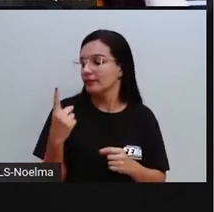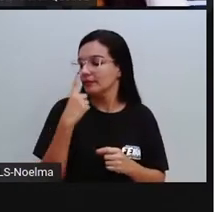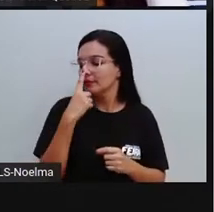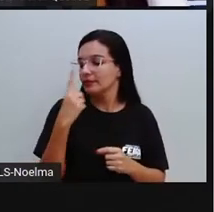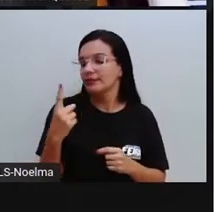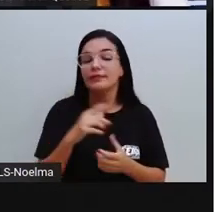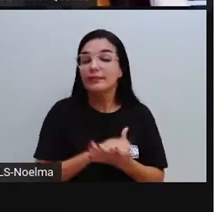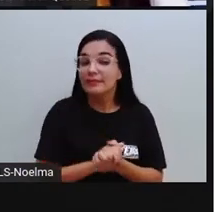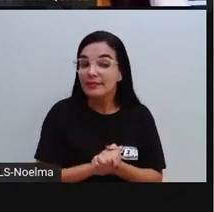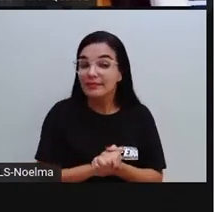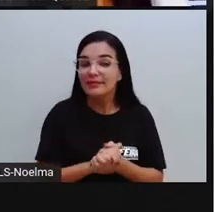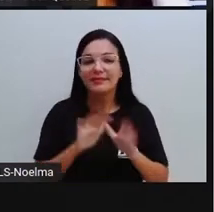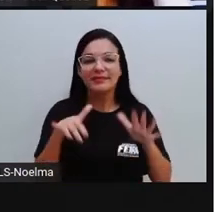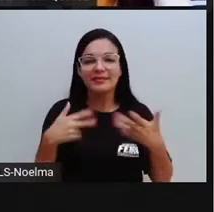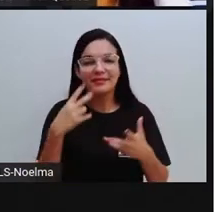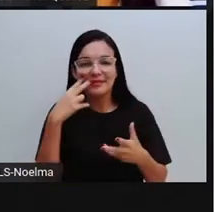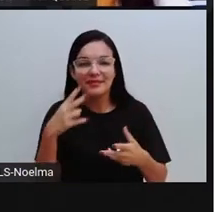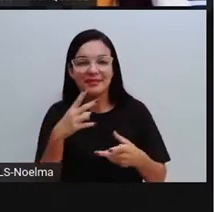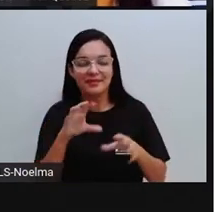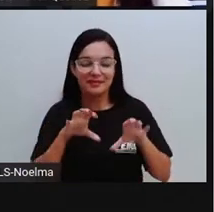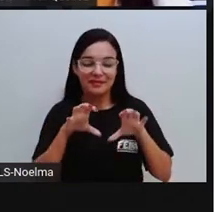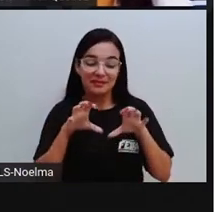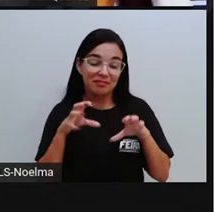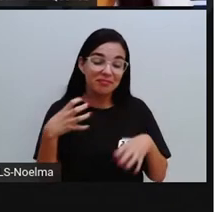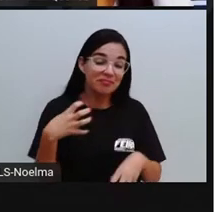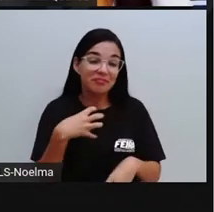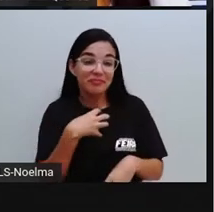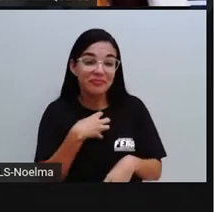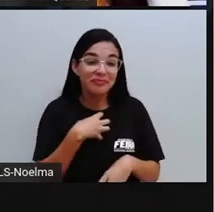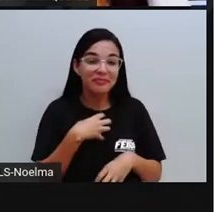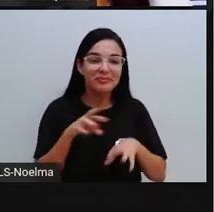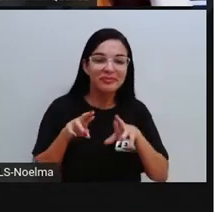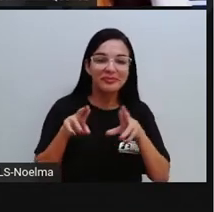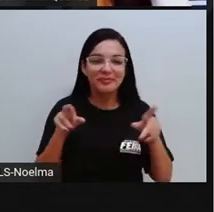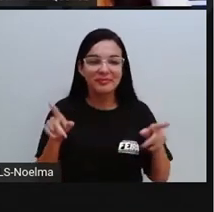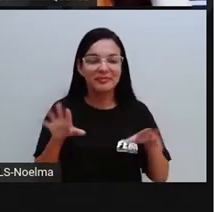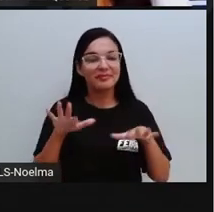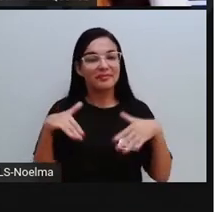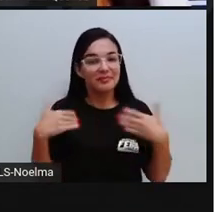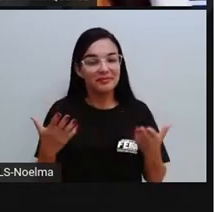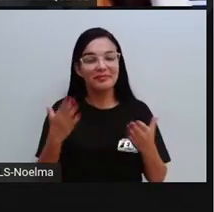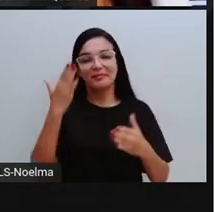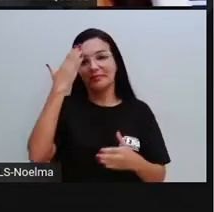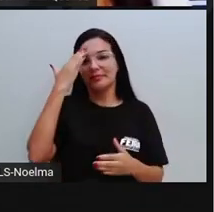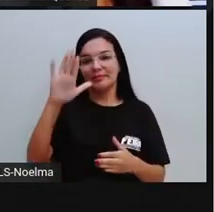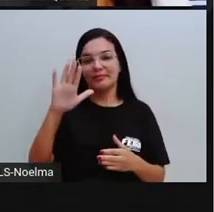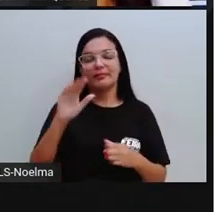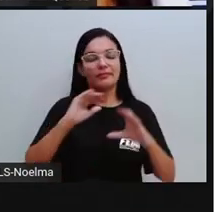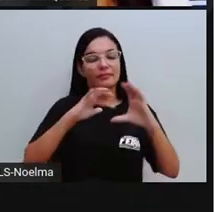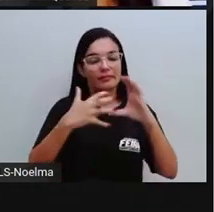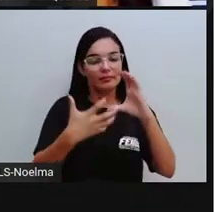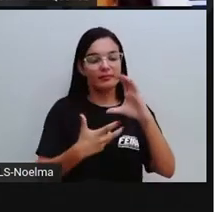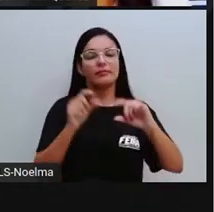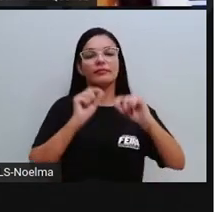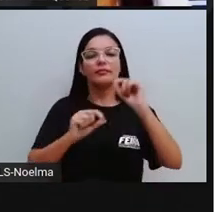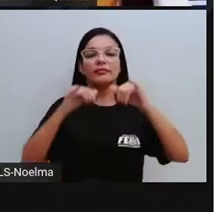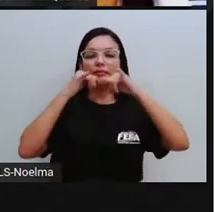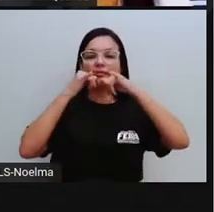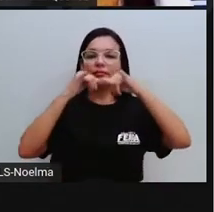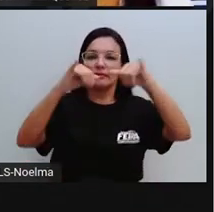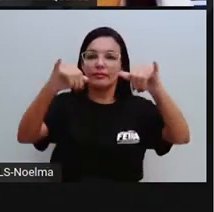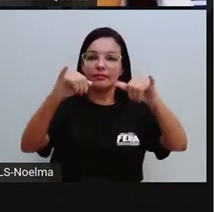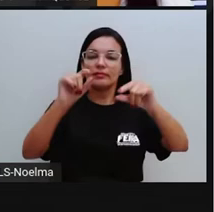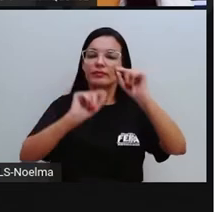E a gente viu de uma forma diferente. Mas a principal função aí da literatura de cordel é uma função social, que é informar ao mesmo tempo